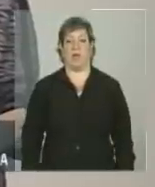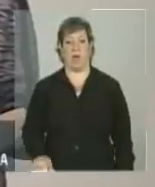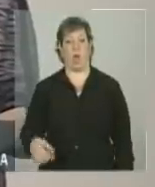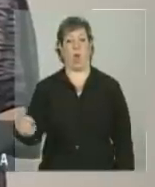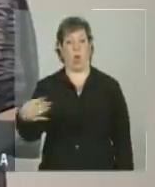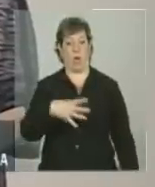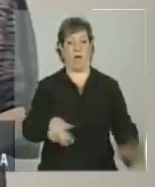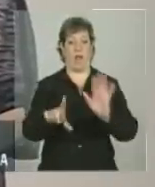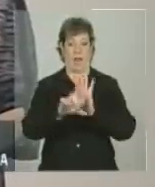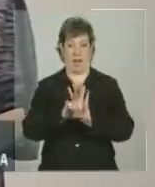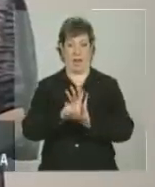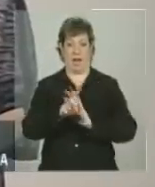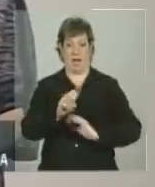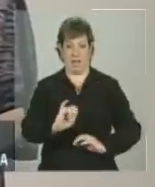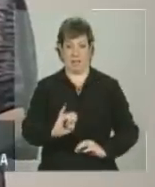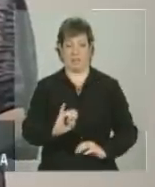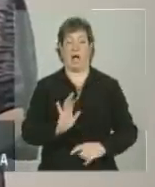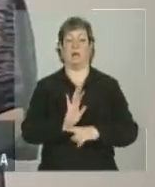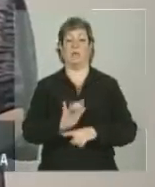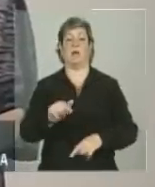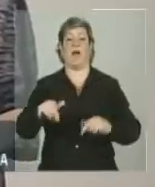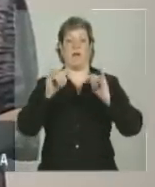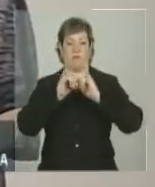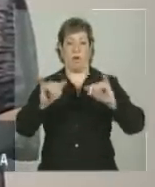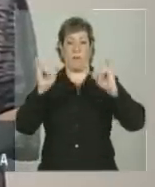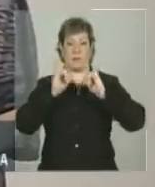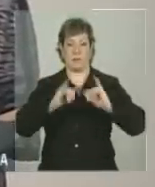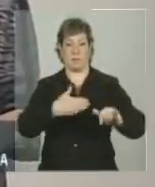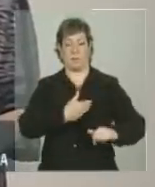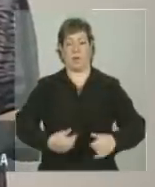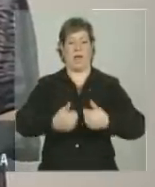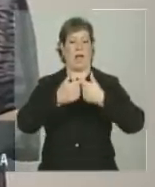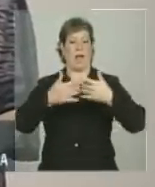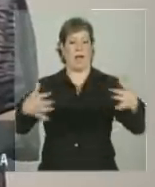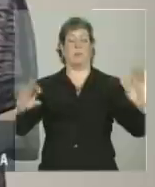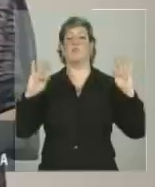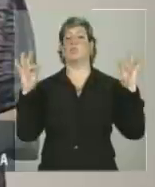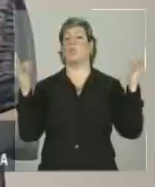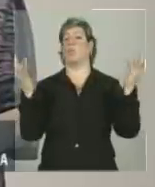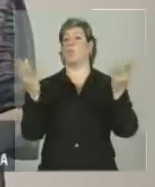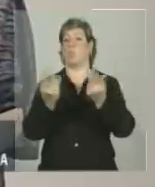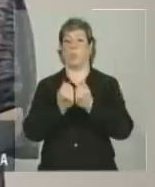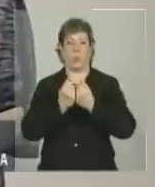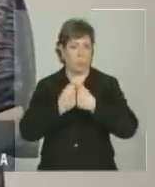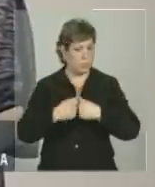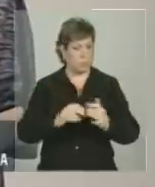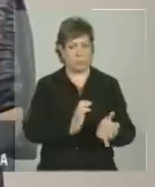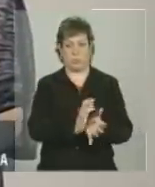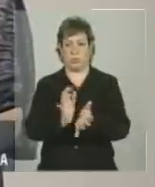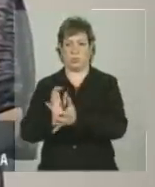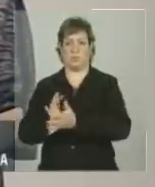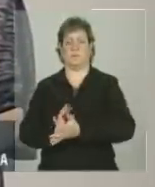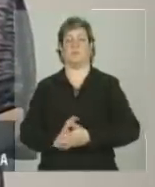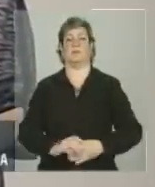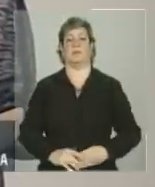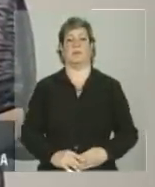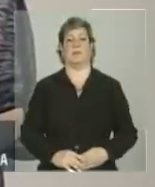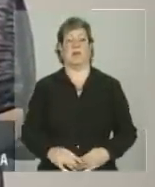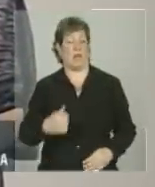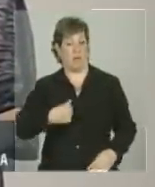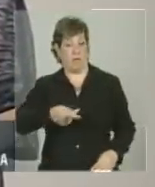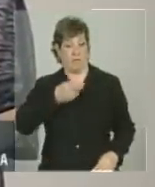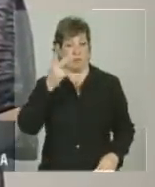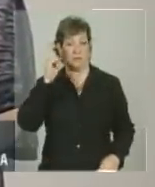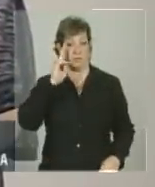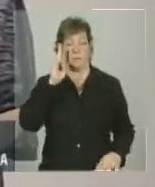lei torna a informação pública aberta a todas as instâncias. Me refiro a